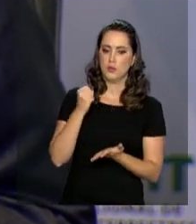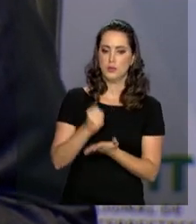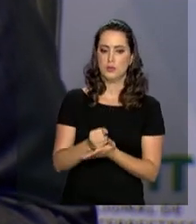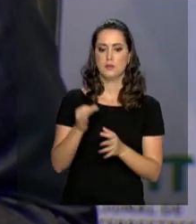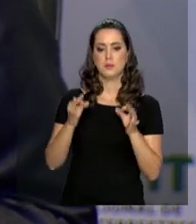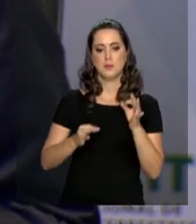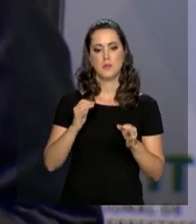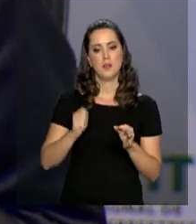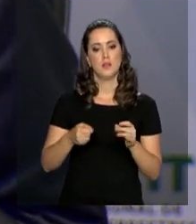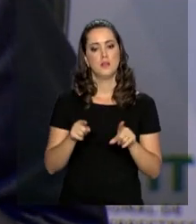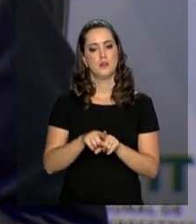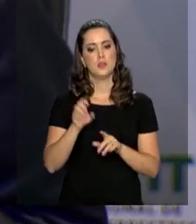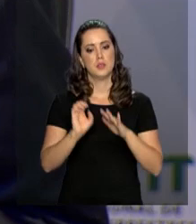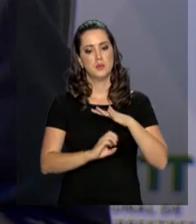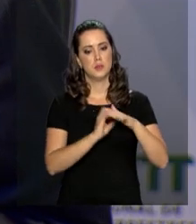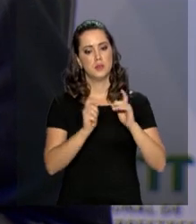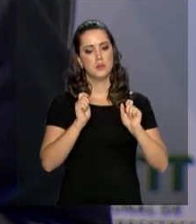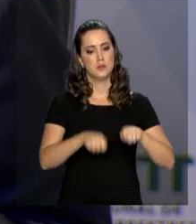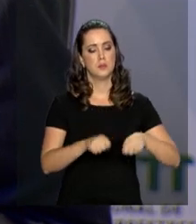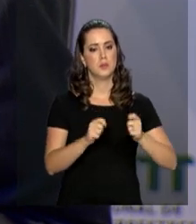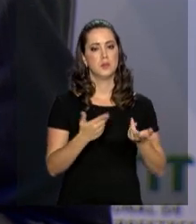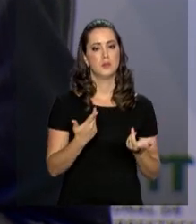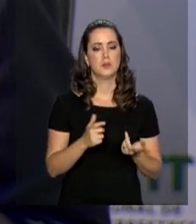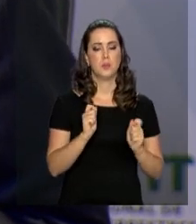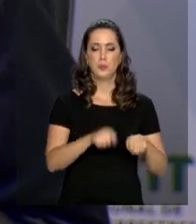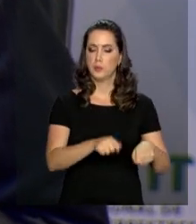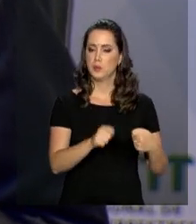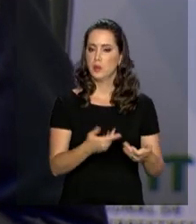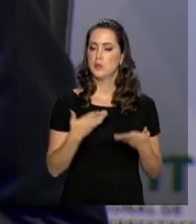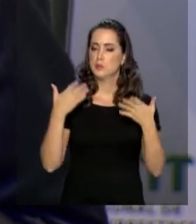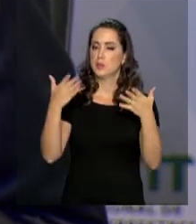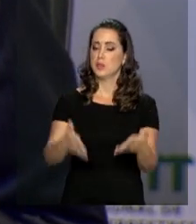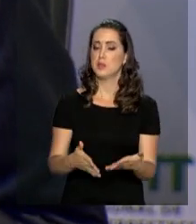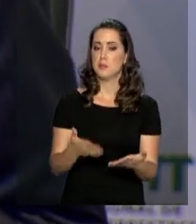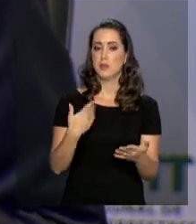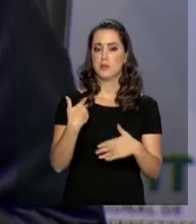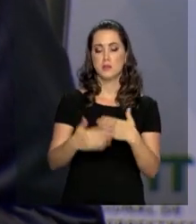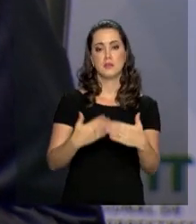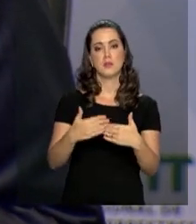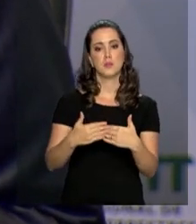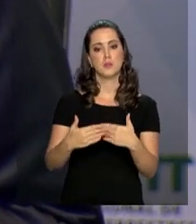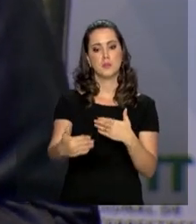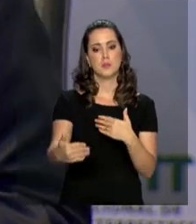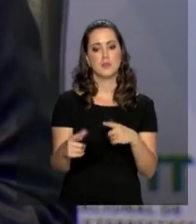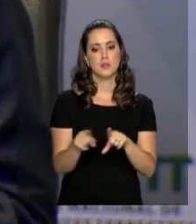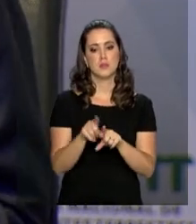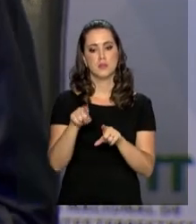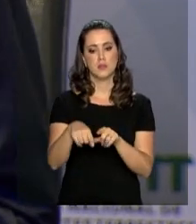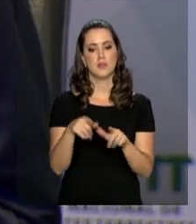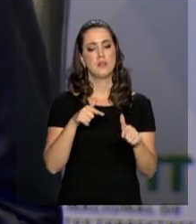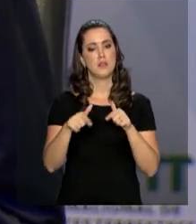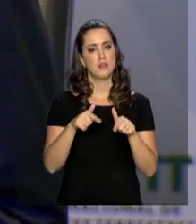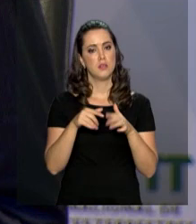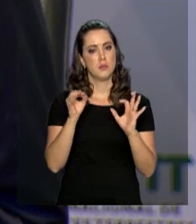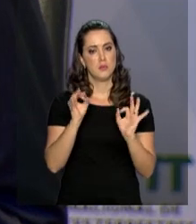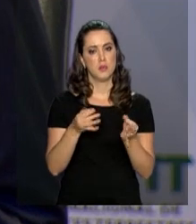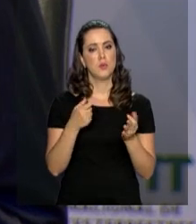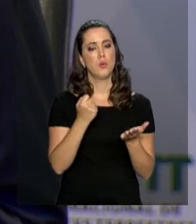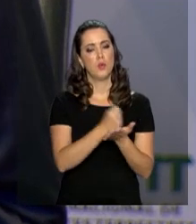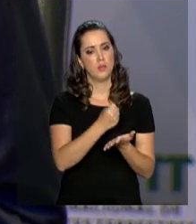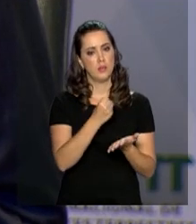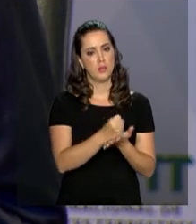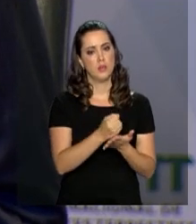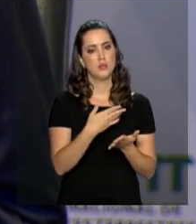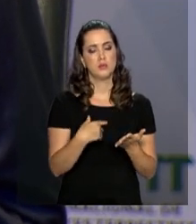para que a empresa então possa participar desse processo e de executar aquilo que está sendo